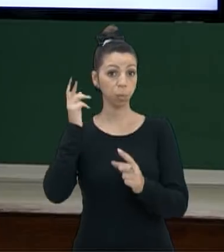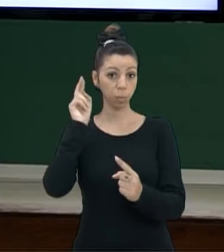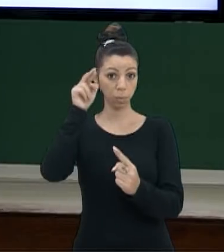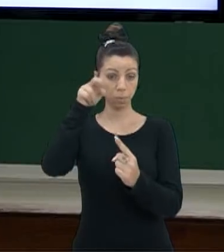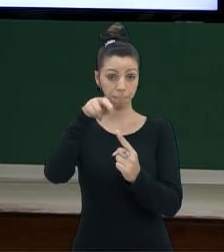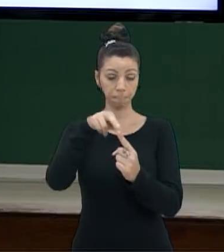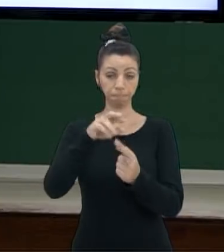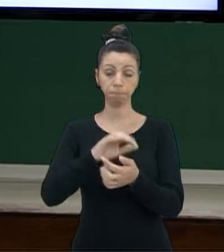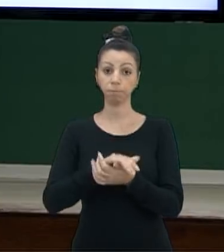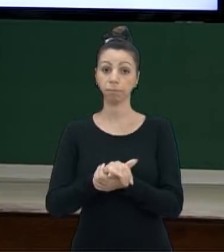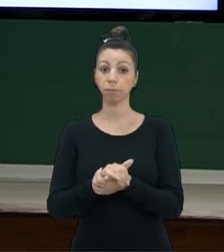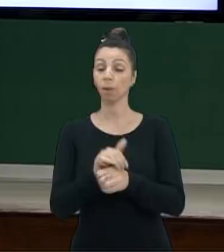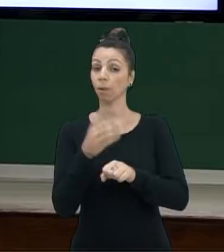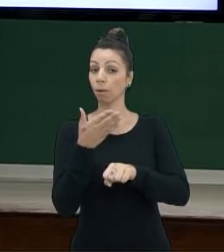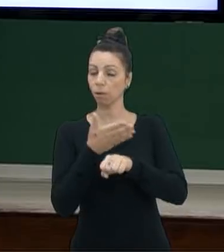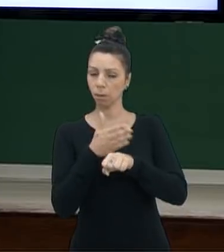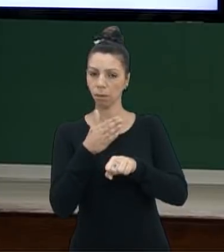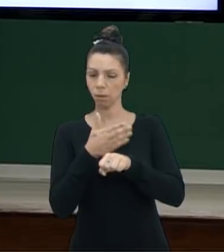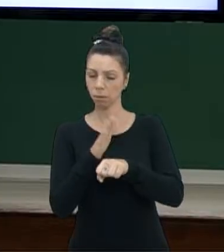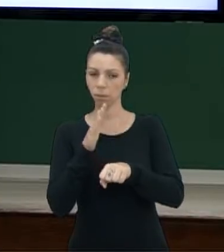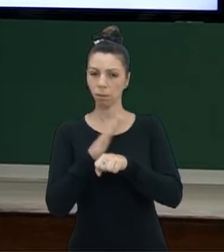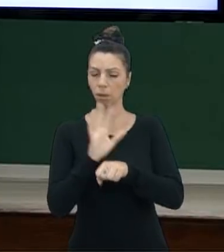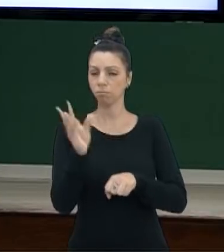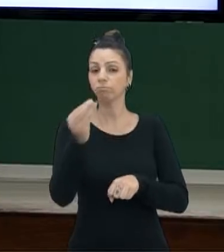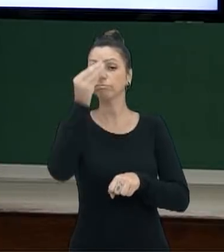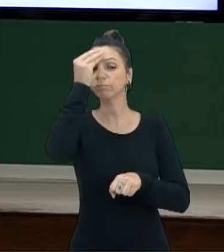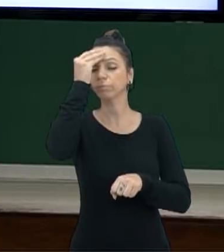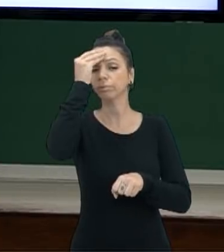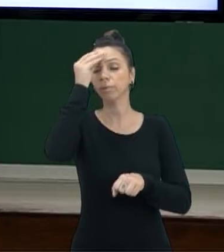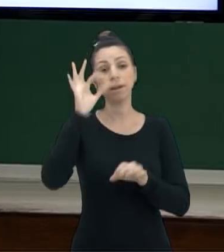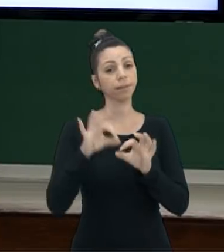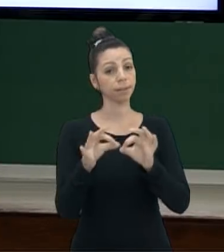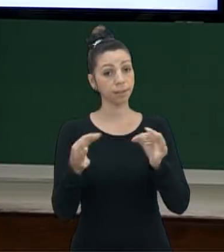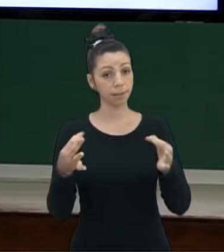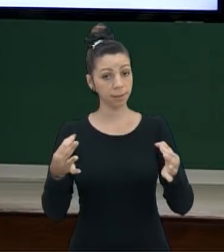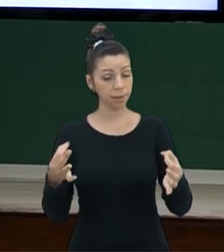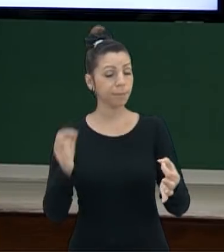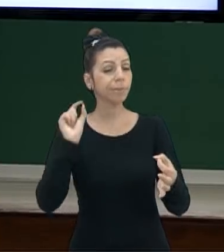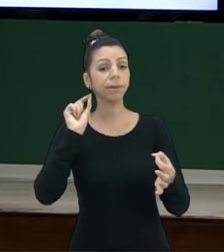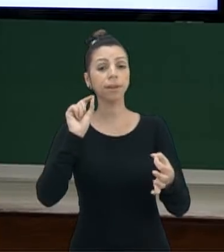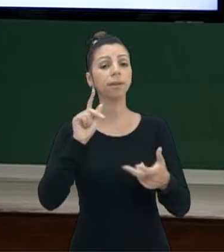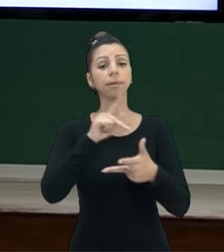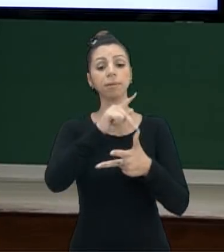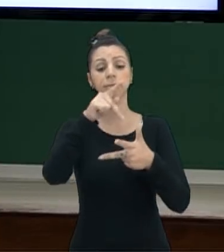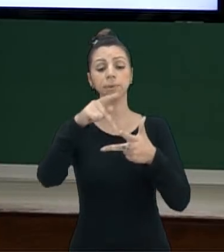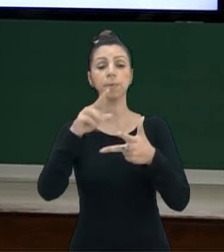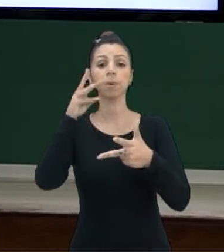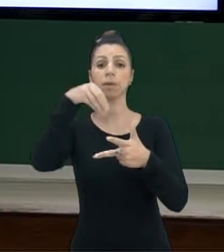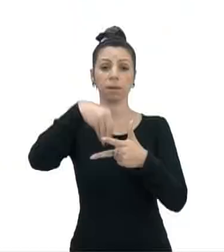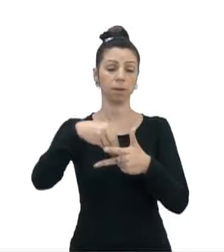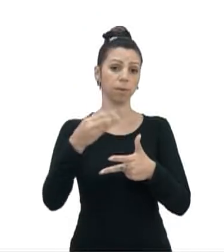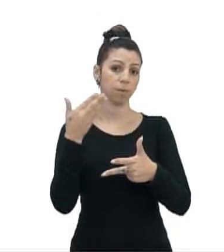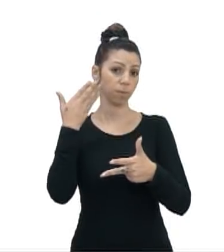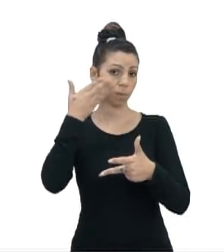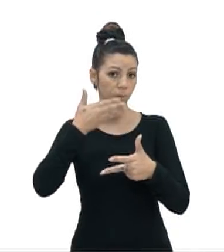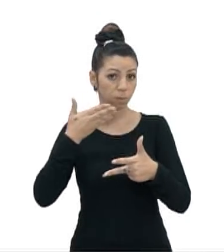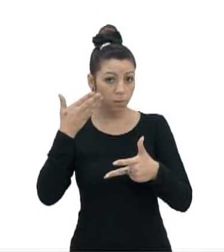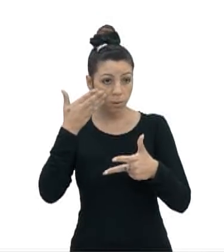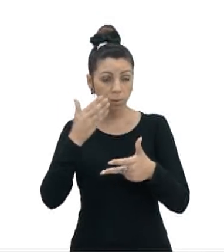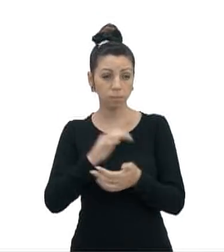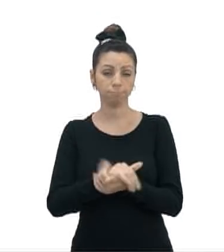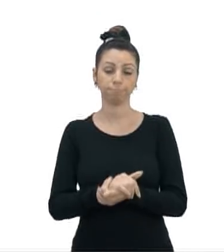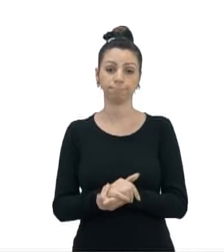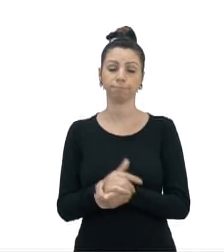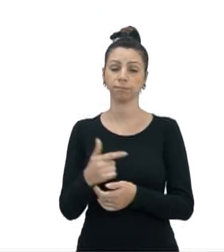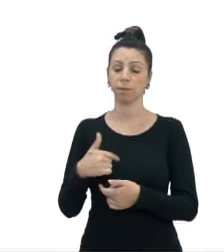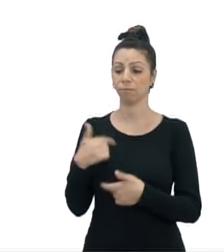simples, o objetivo é de vocês fixarem mesmo que são essas pessoas do discurso, ok? Então, nesse trecho aqui, fiquei muito